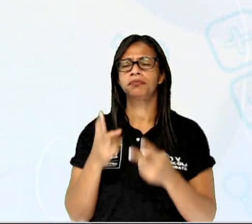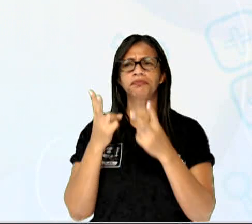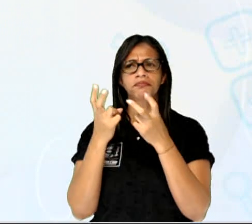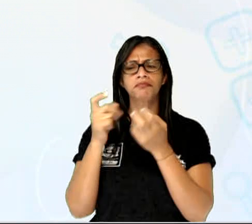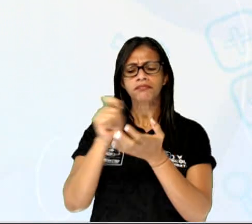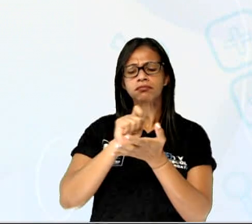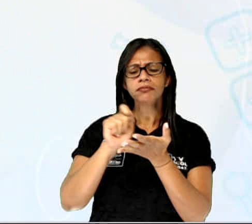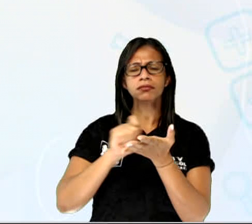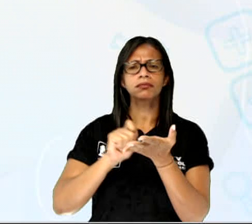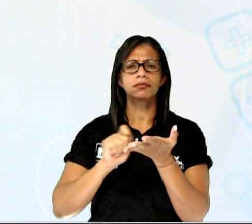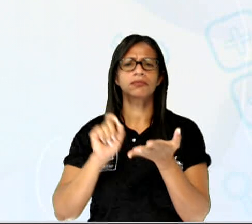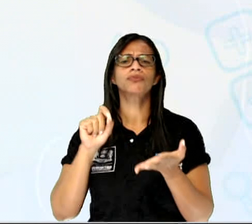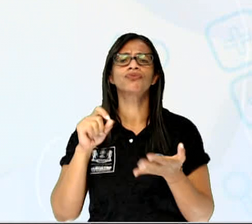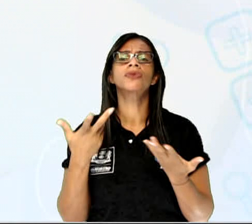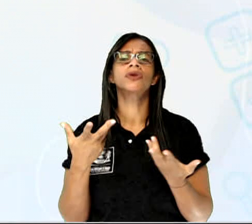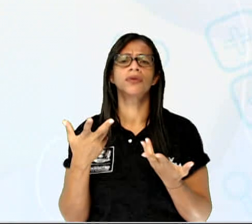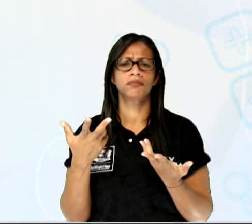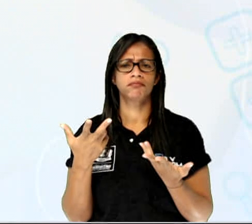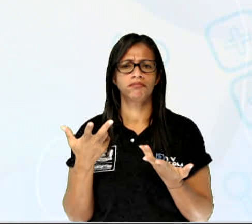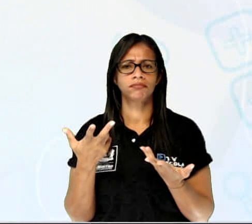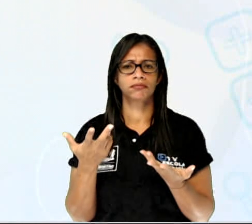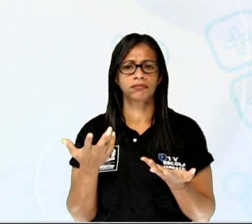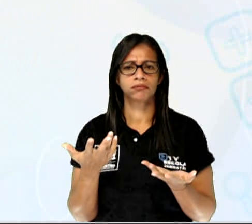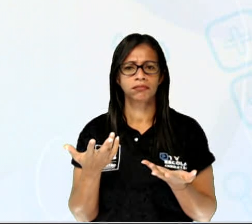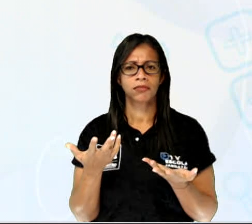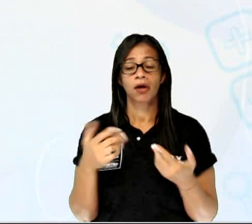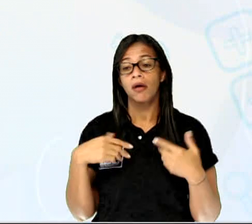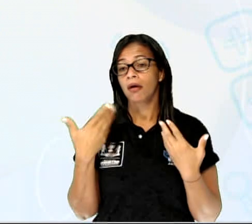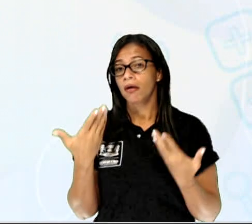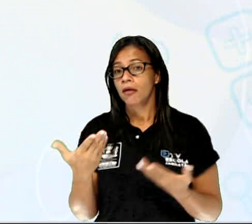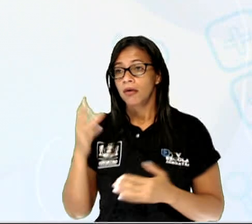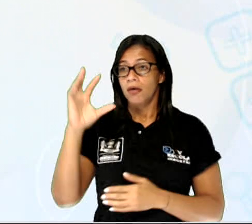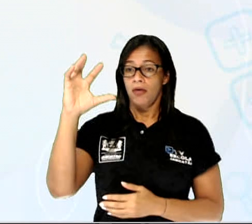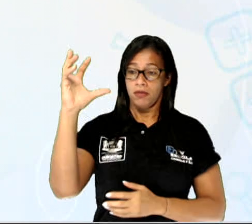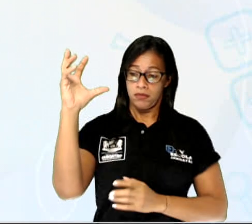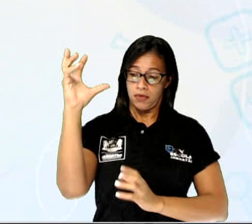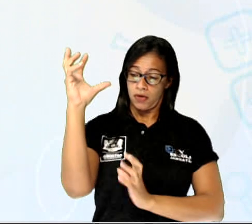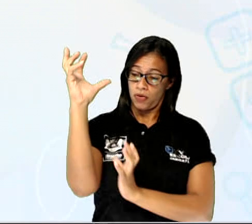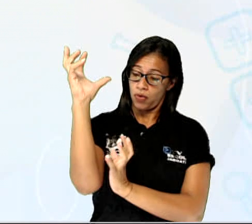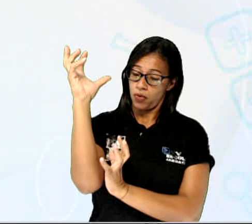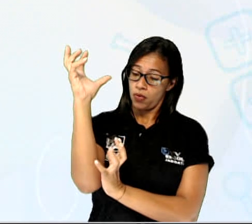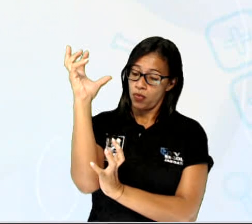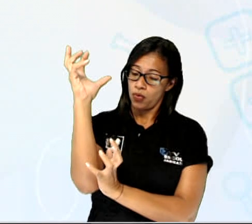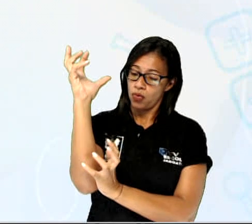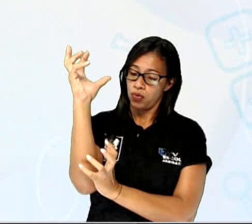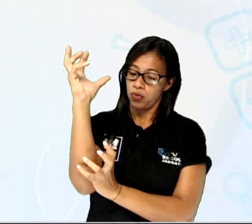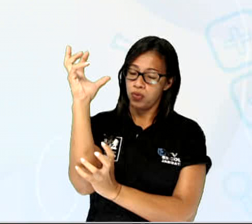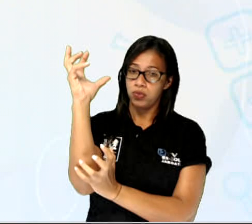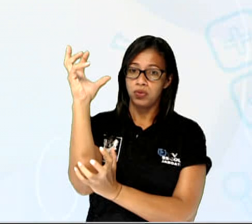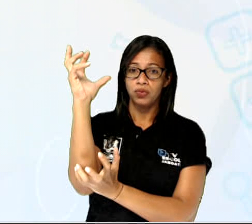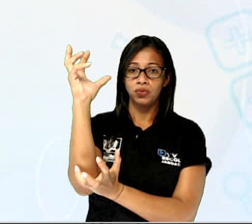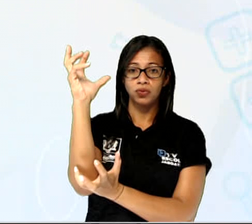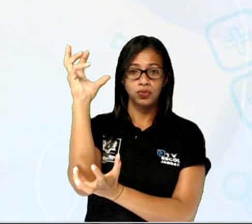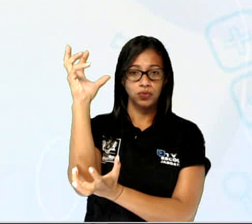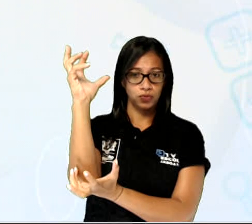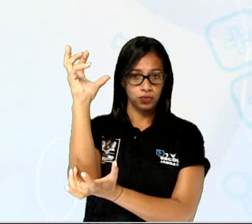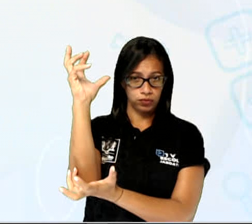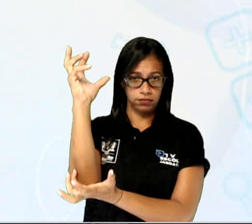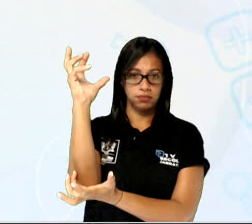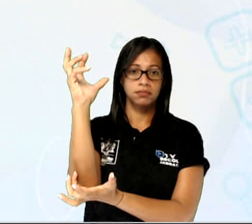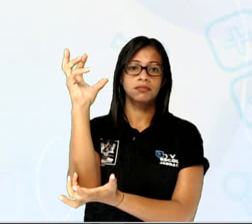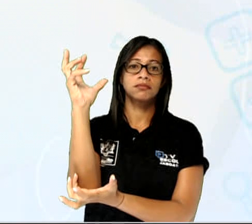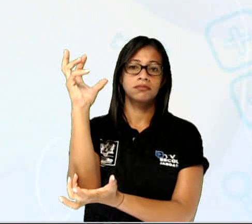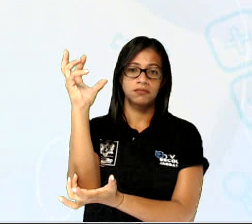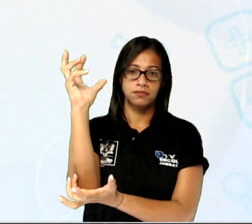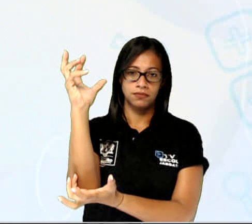A sombra é mais curta quando ao meio-dia o sol está diretamente